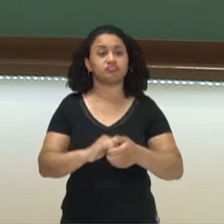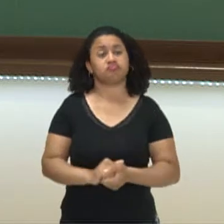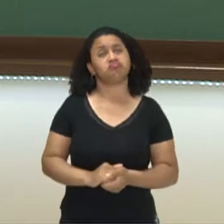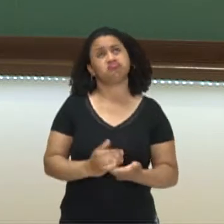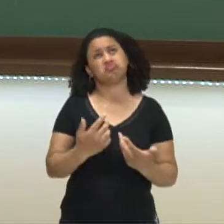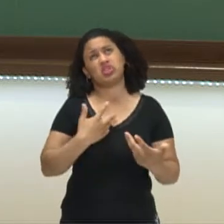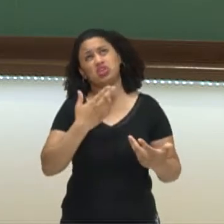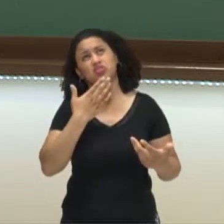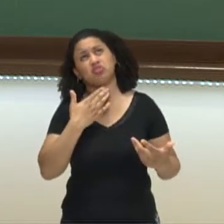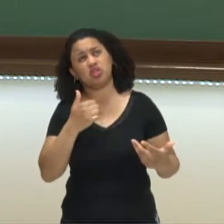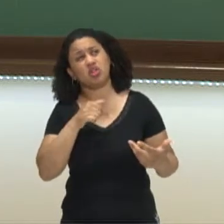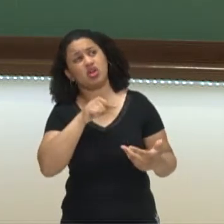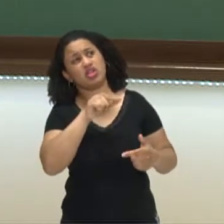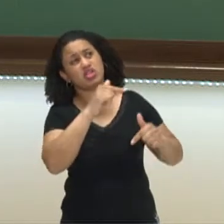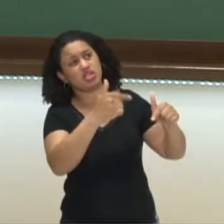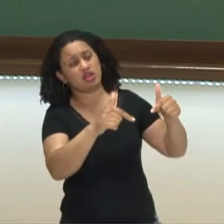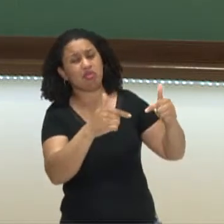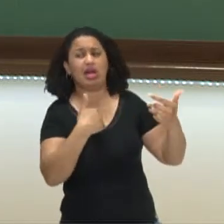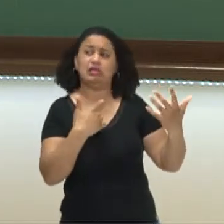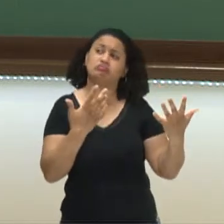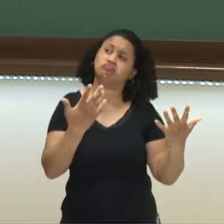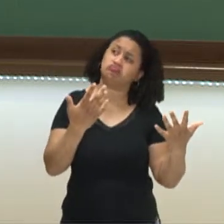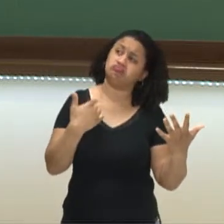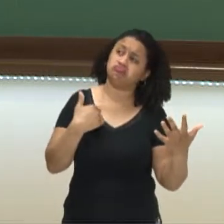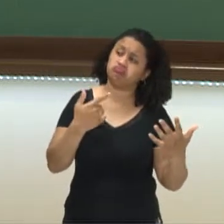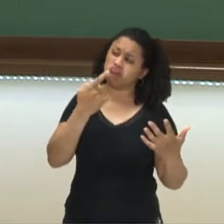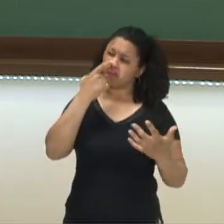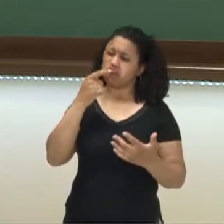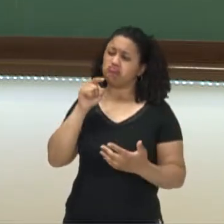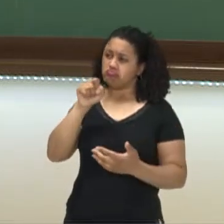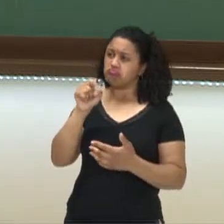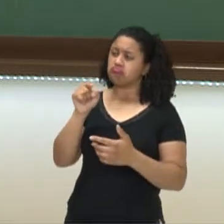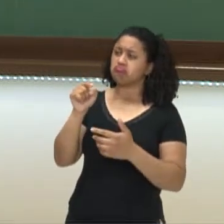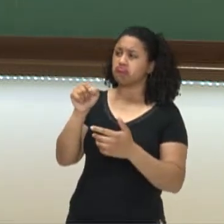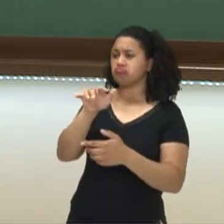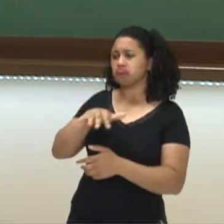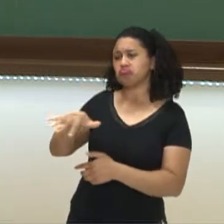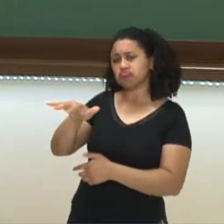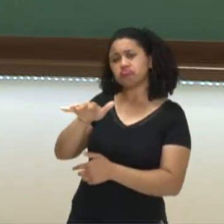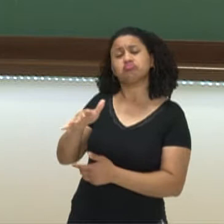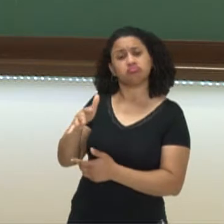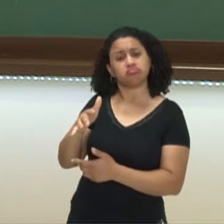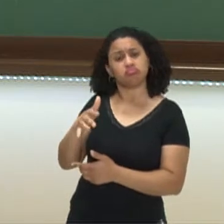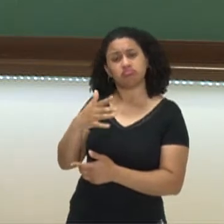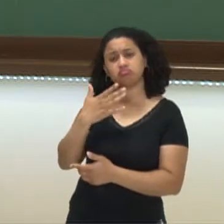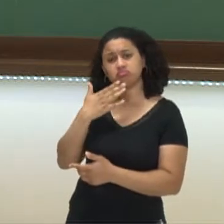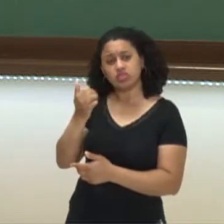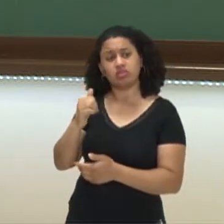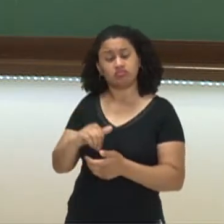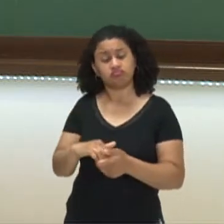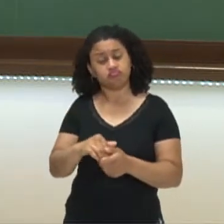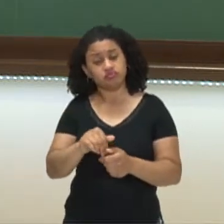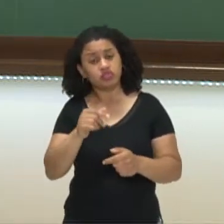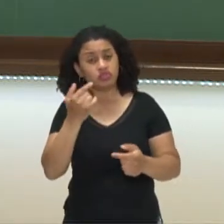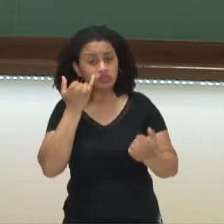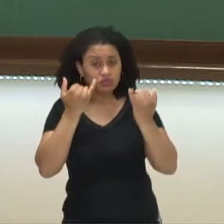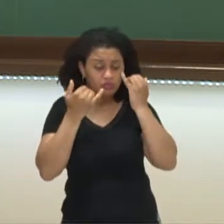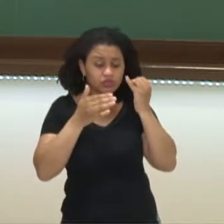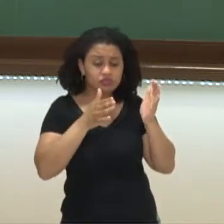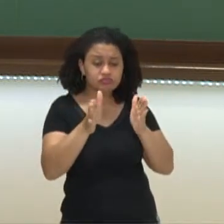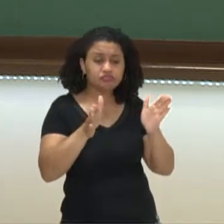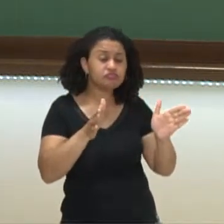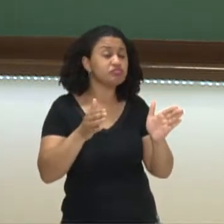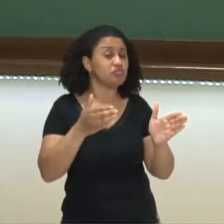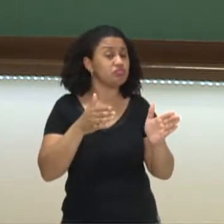mais tal tipo de trabalho, esse, me identifiquei mais com tal aspecto dessa área. Faça um cruzamento de informações, é um